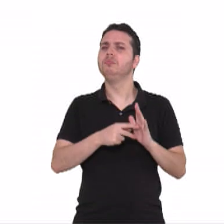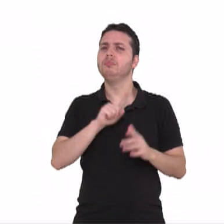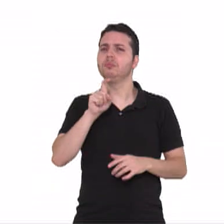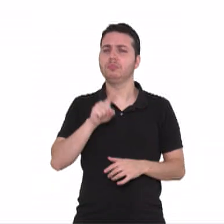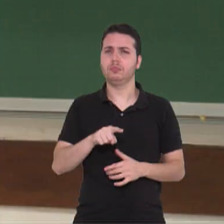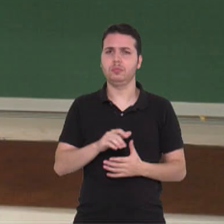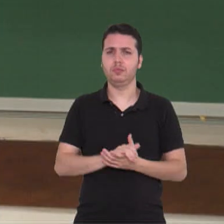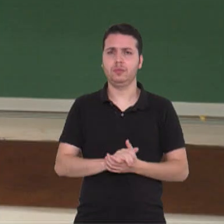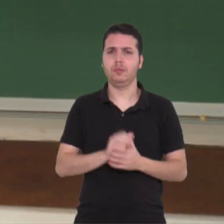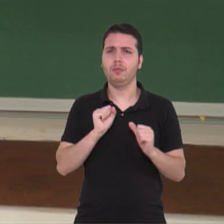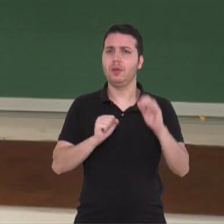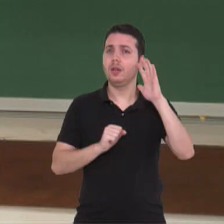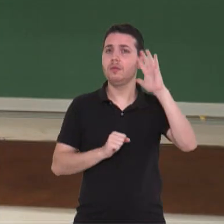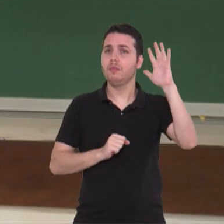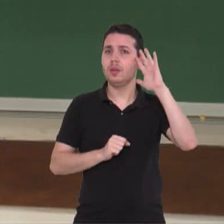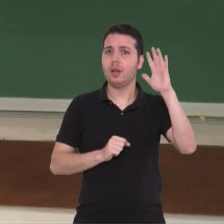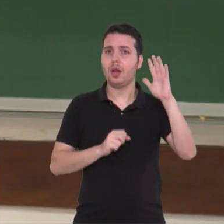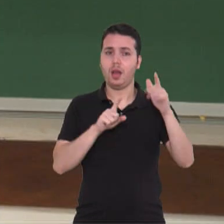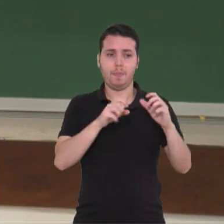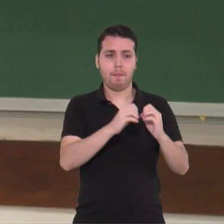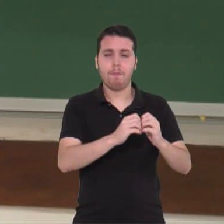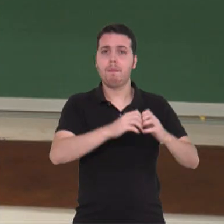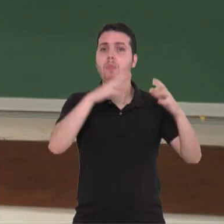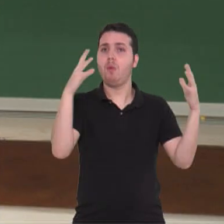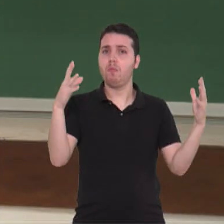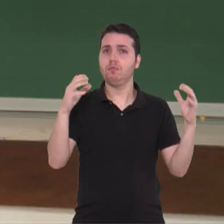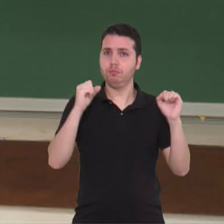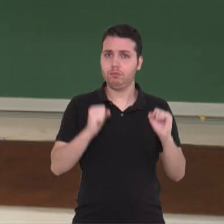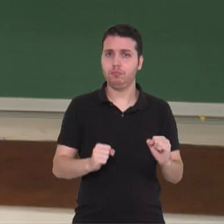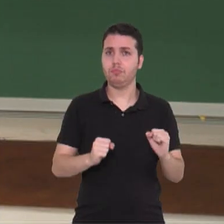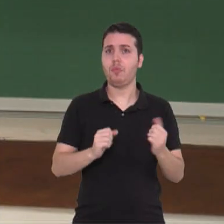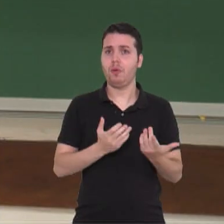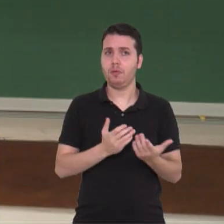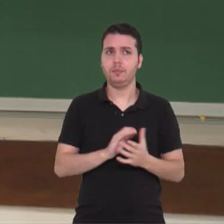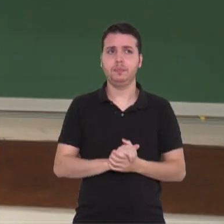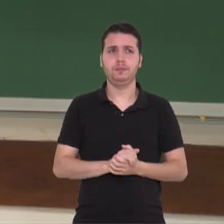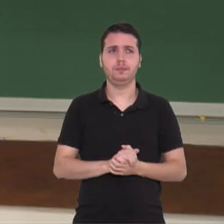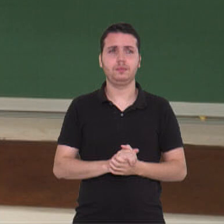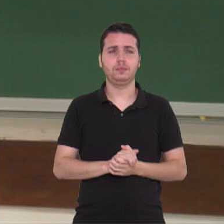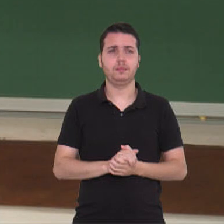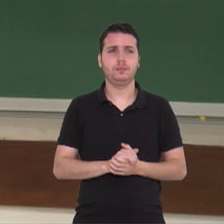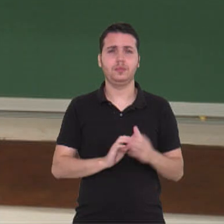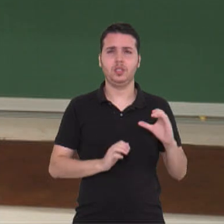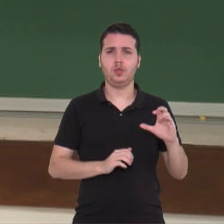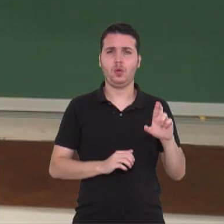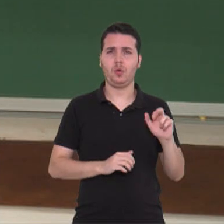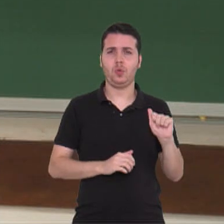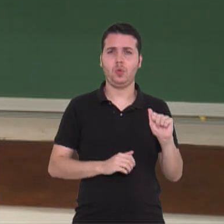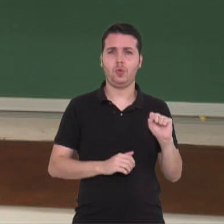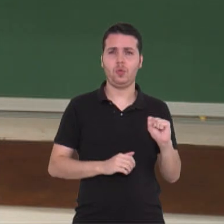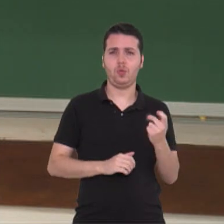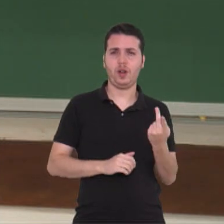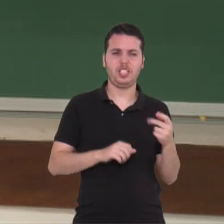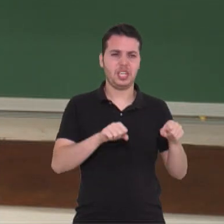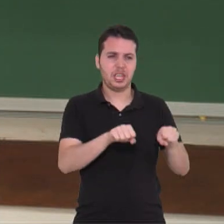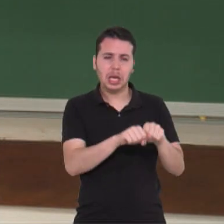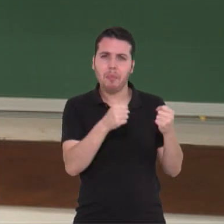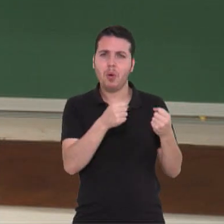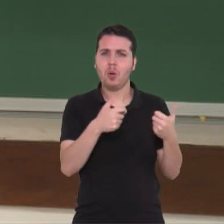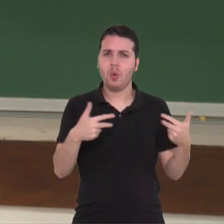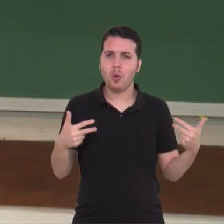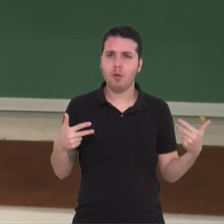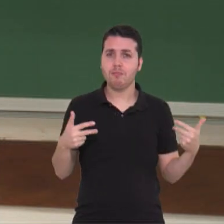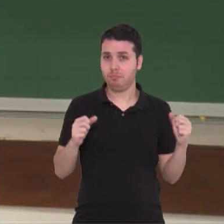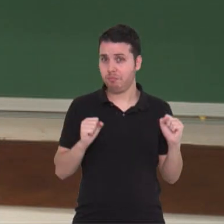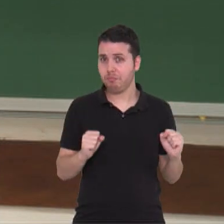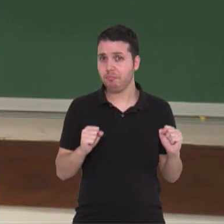O que eu posso imaginar que é? Que estourou uma bomba? Pode ser? Pode ser. Crash. Que eu quebrei alguma coisa? Pode